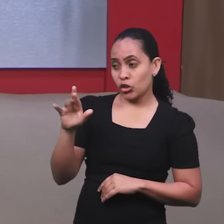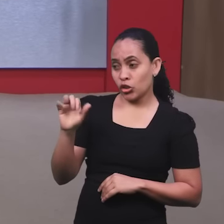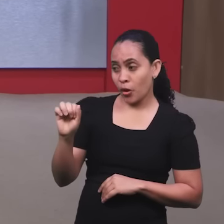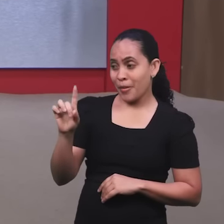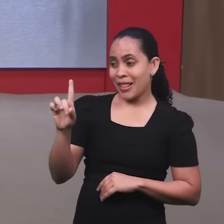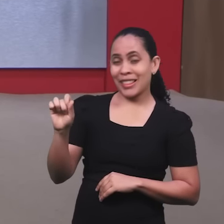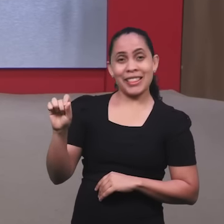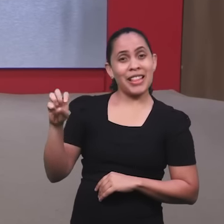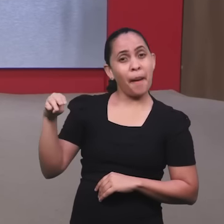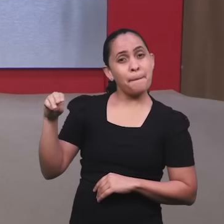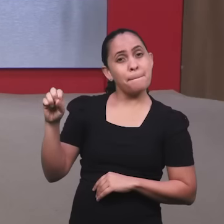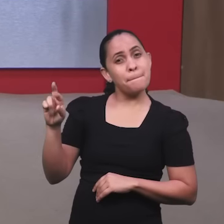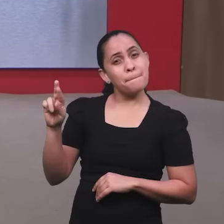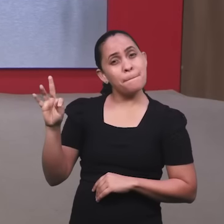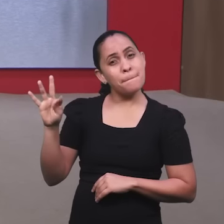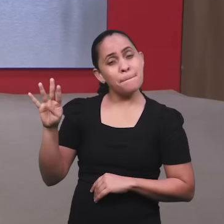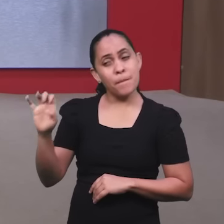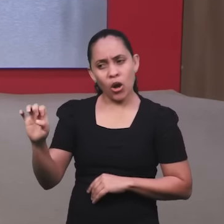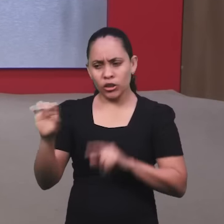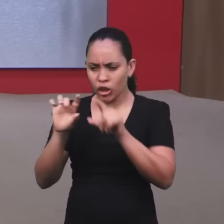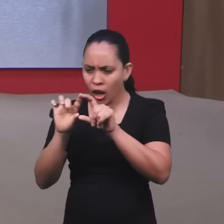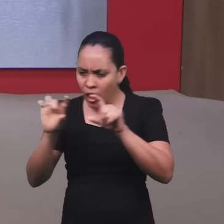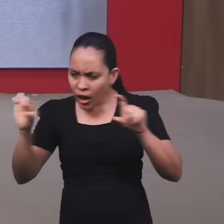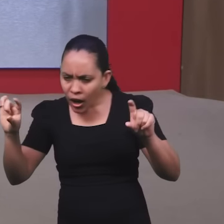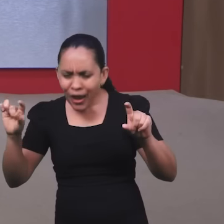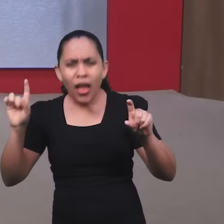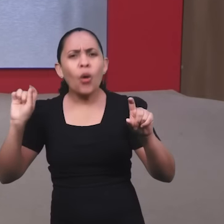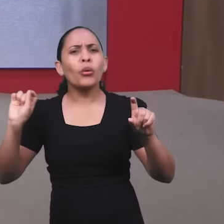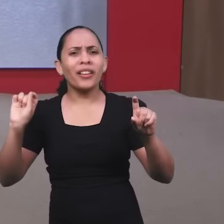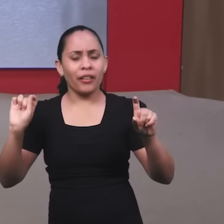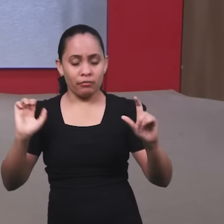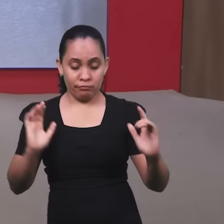nós achamos que não tem escapatória. Pode ser